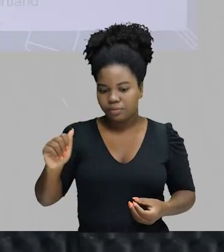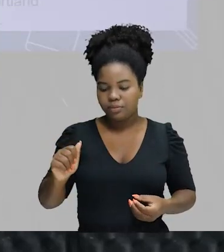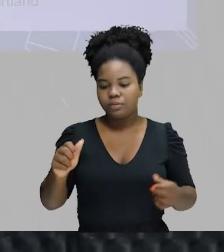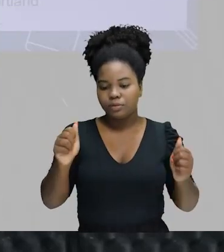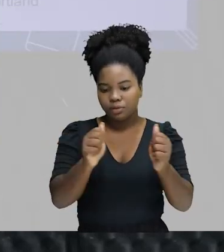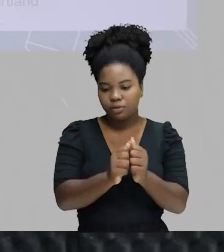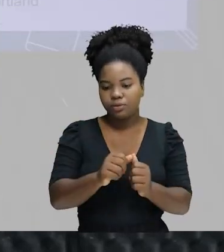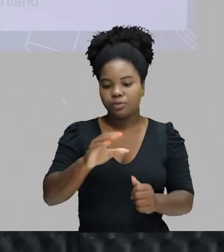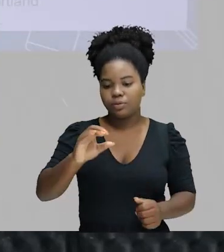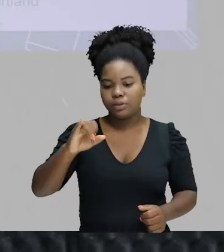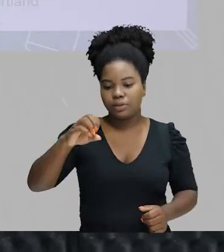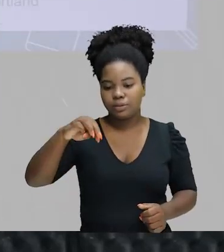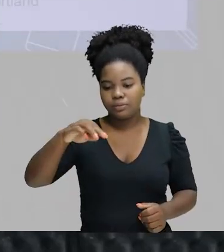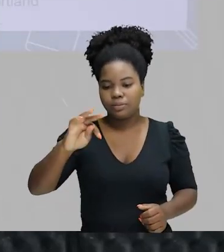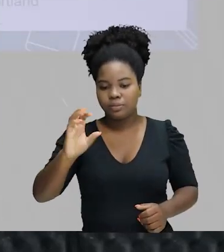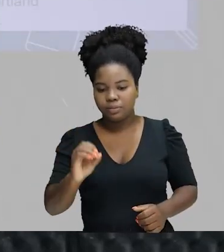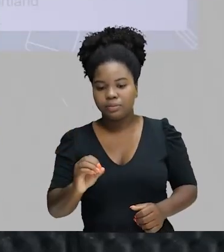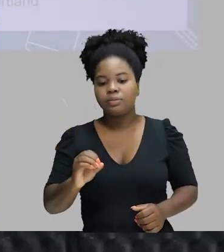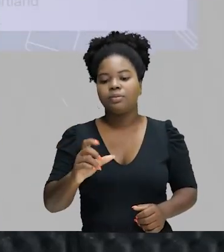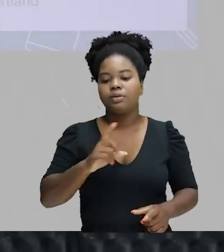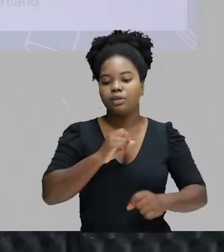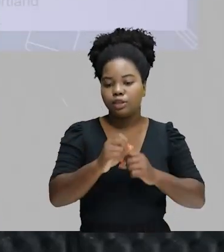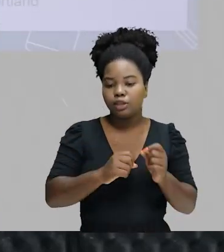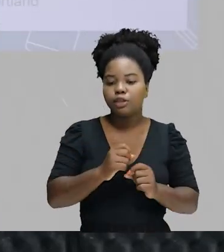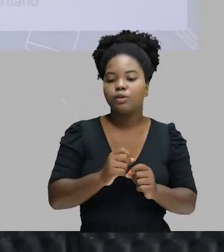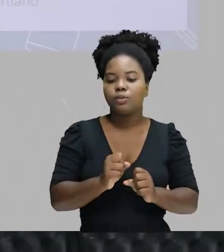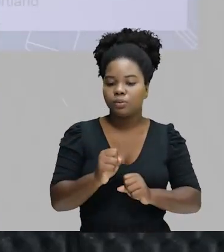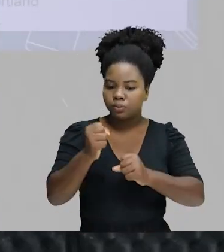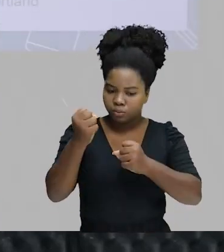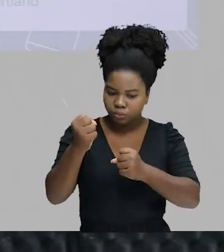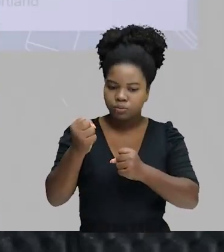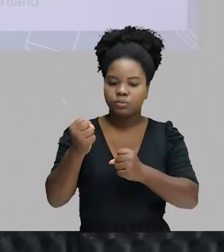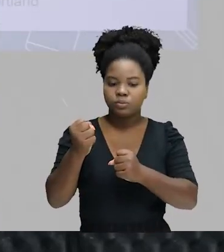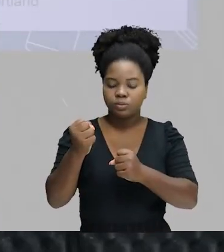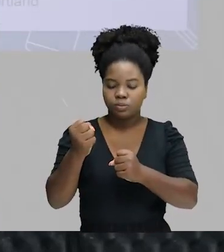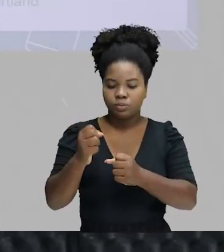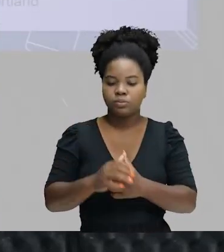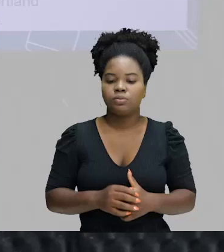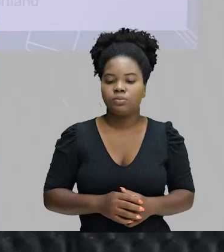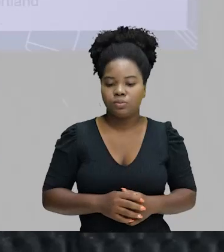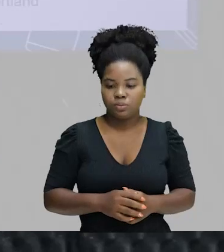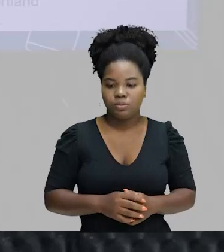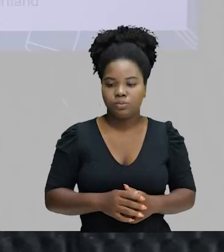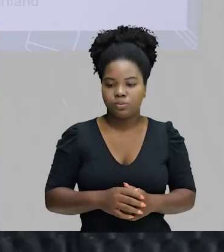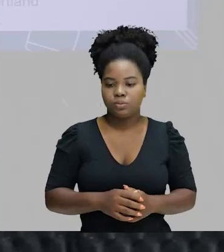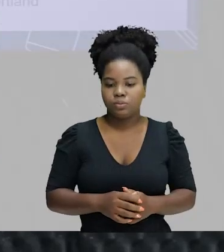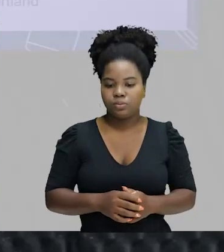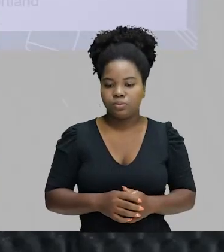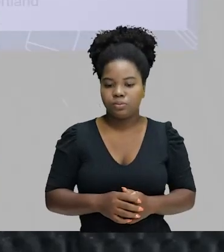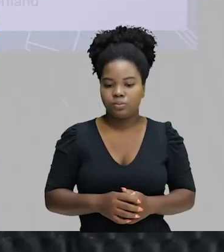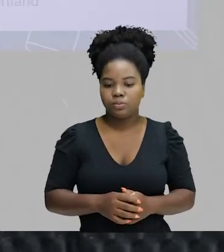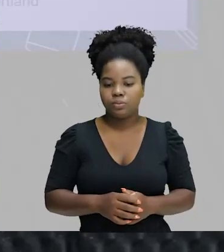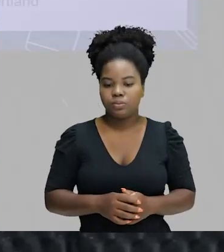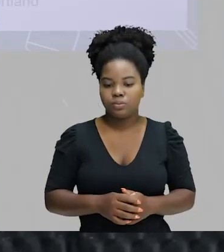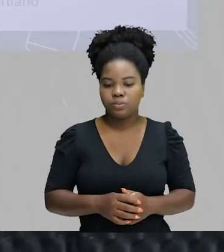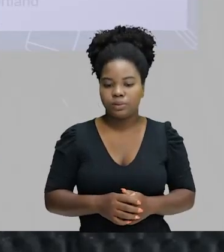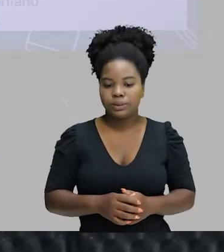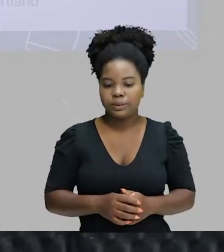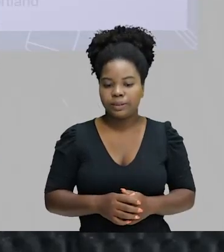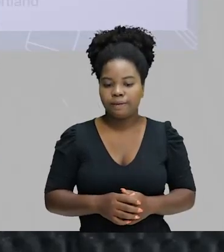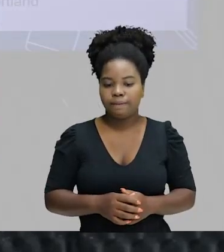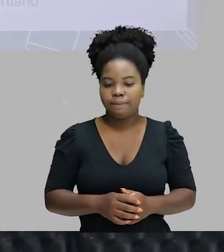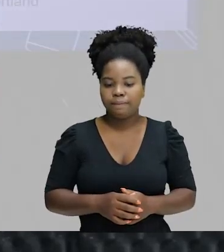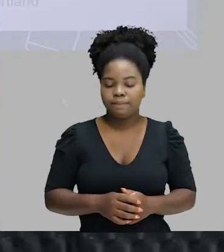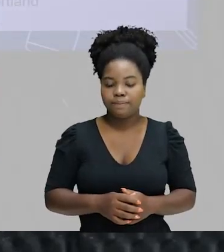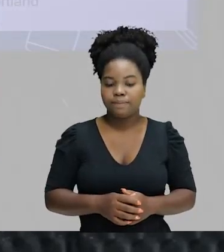cimento Portland aumenta a sua resistência mecânica, né? Torna ele mais resistente ao choque,